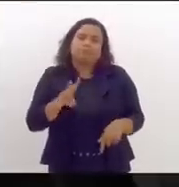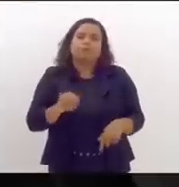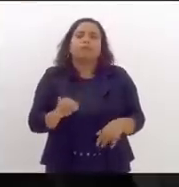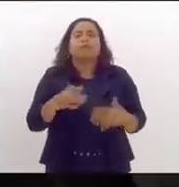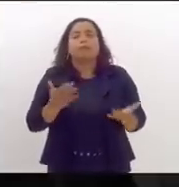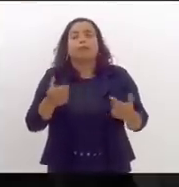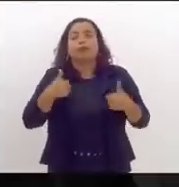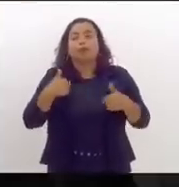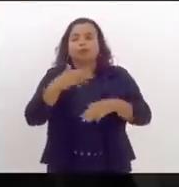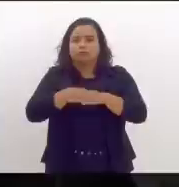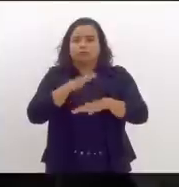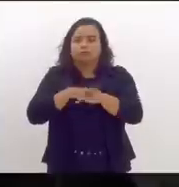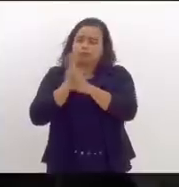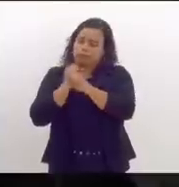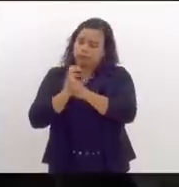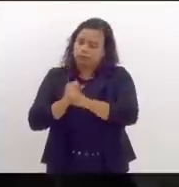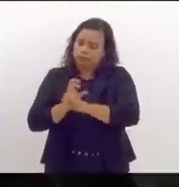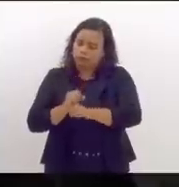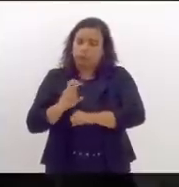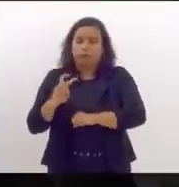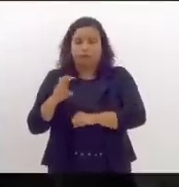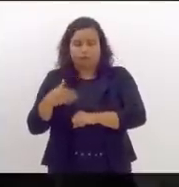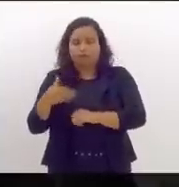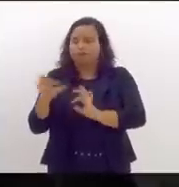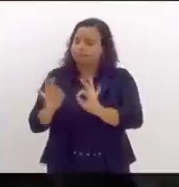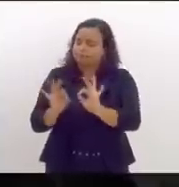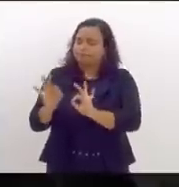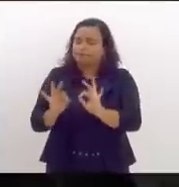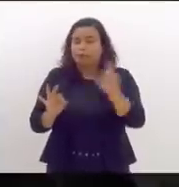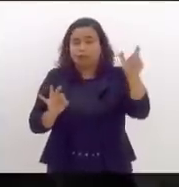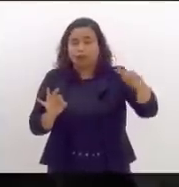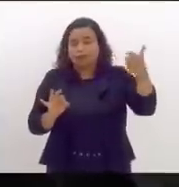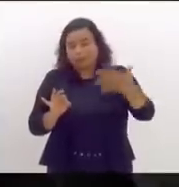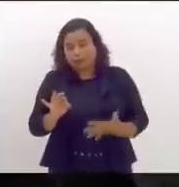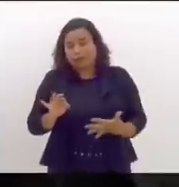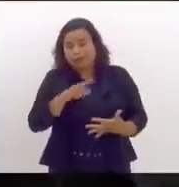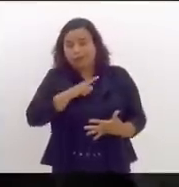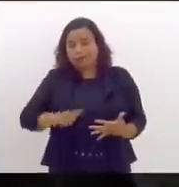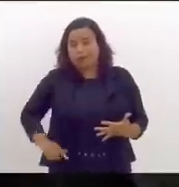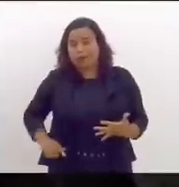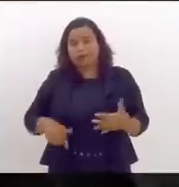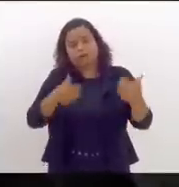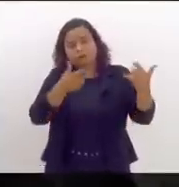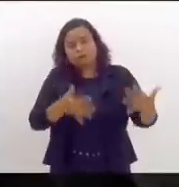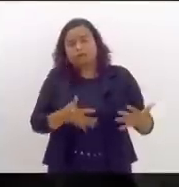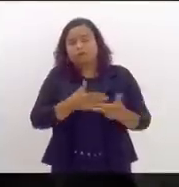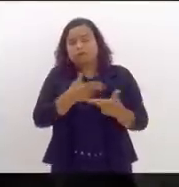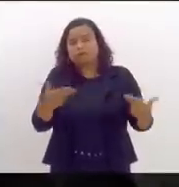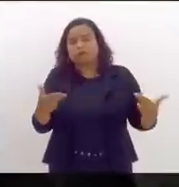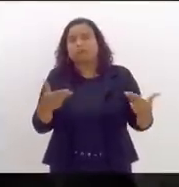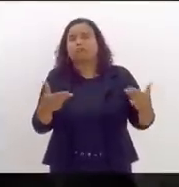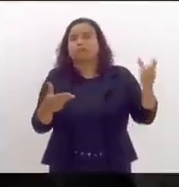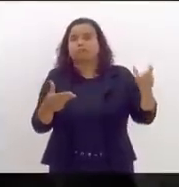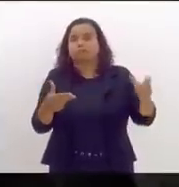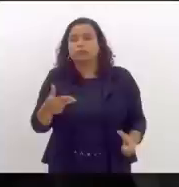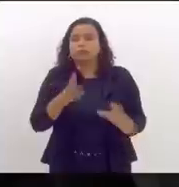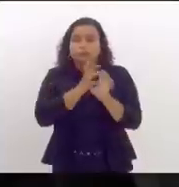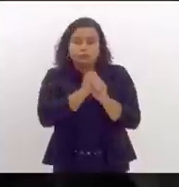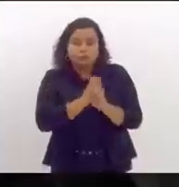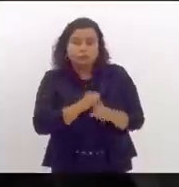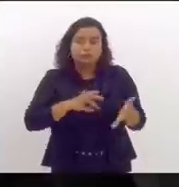fazer contas já que ele tá falando que ele tá falando em